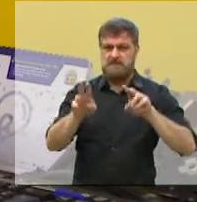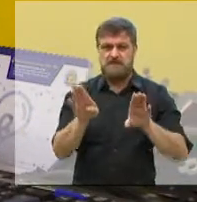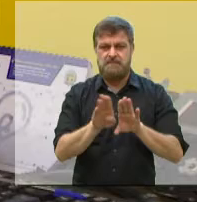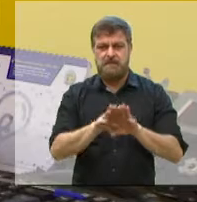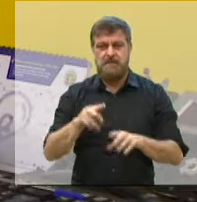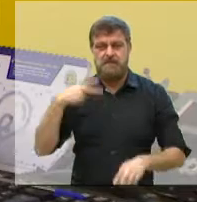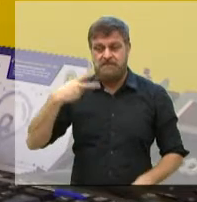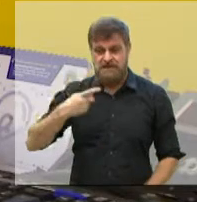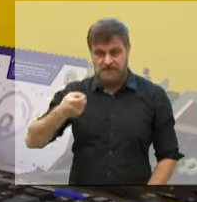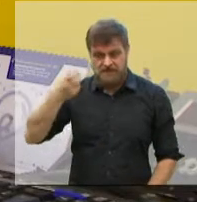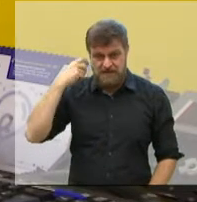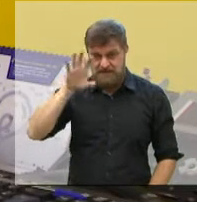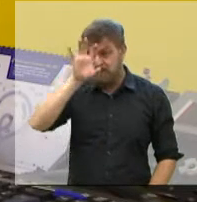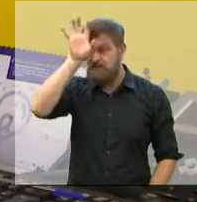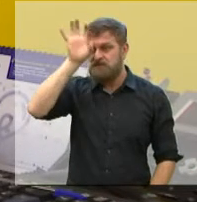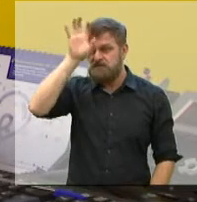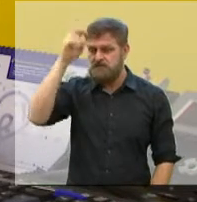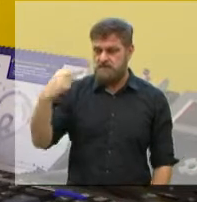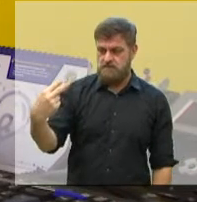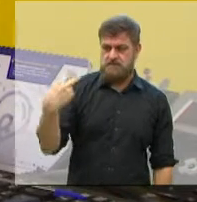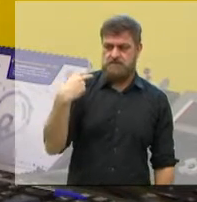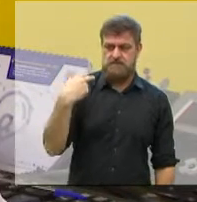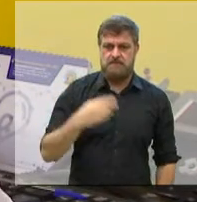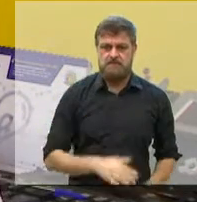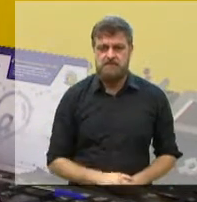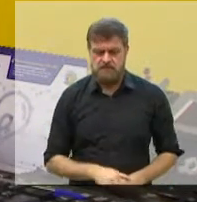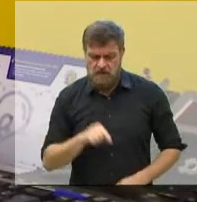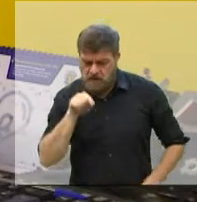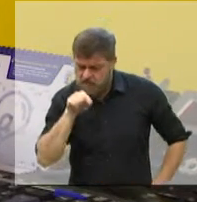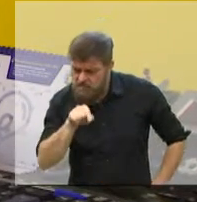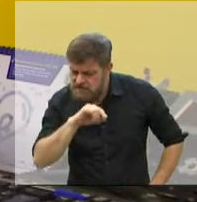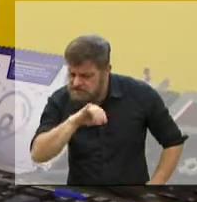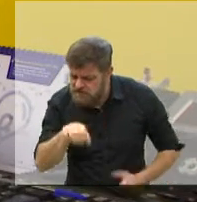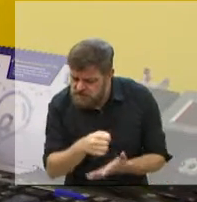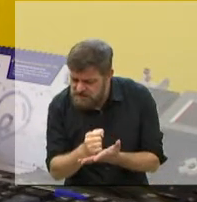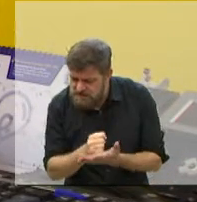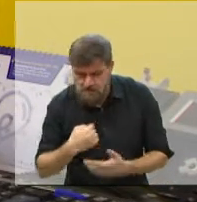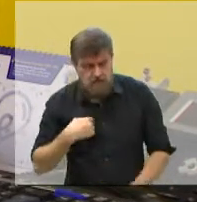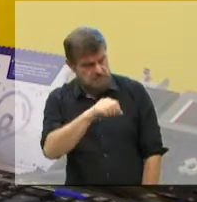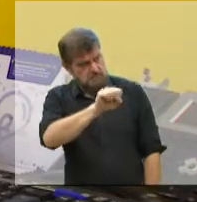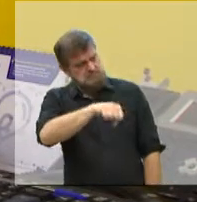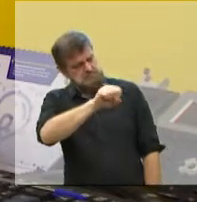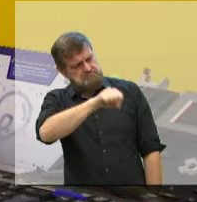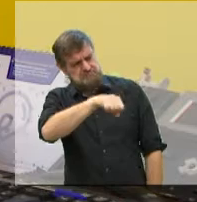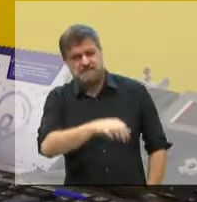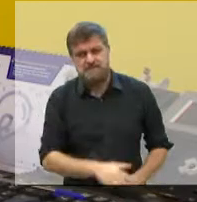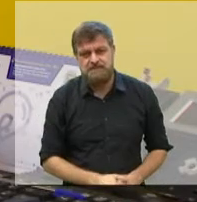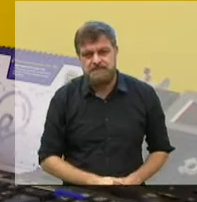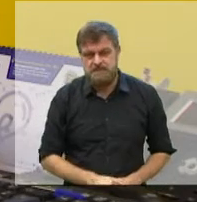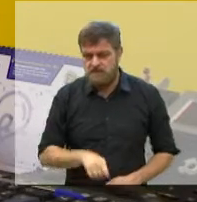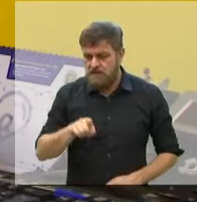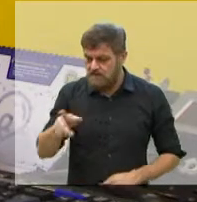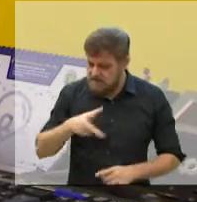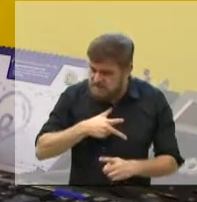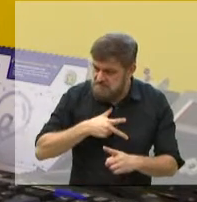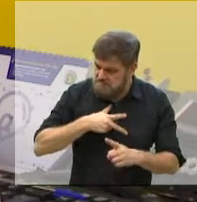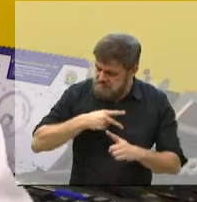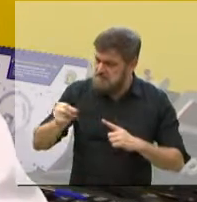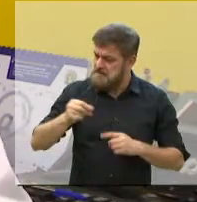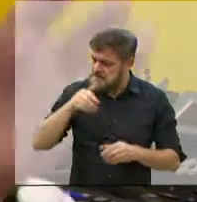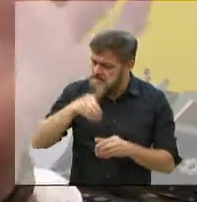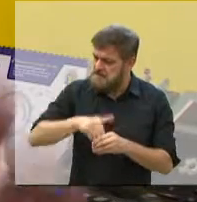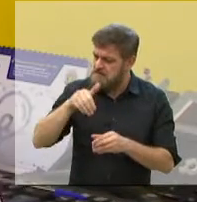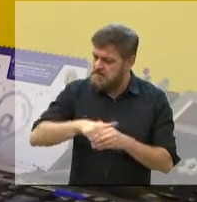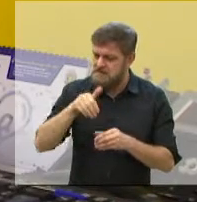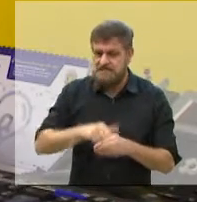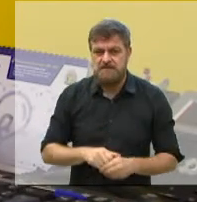na ocasião me reconheceu e falou, você não é o Jorge da Farmácia? Eu falei, sou eu mesmo. Ele falou, rapaz, você ganhou como vereador? Eu falei, eu mesmo. Aí